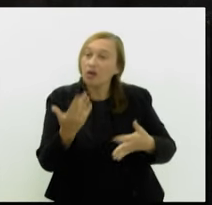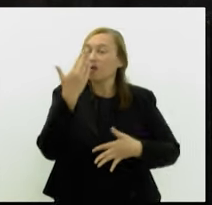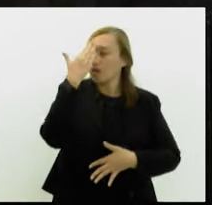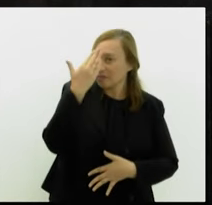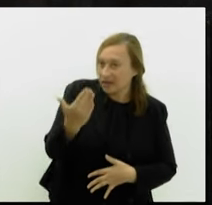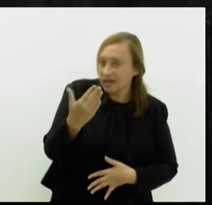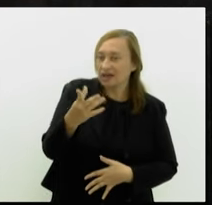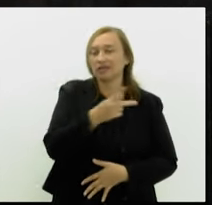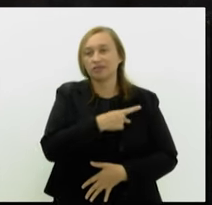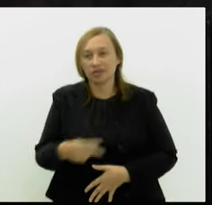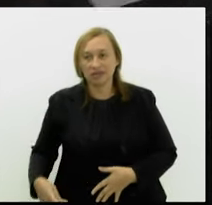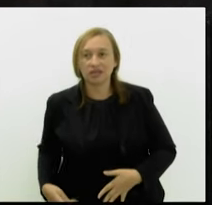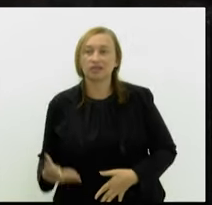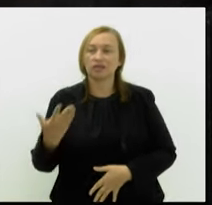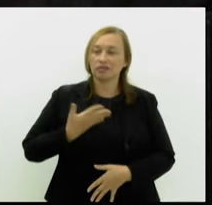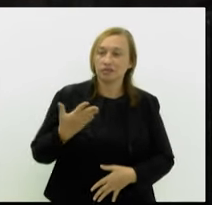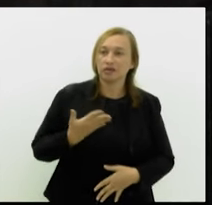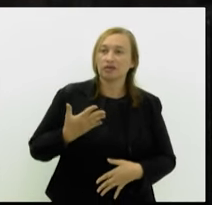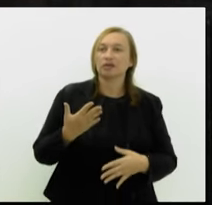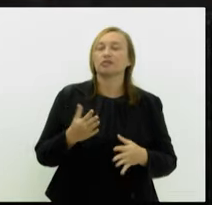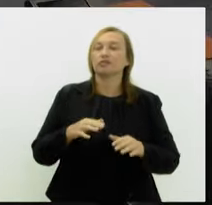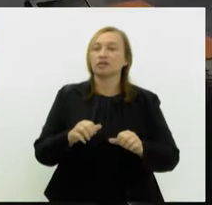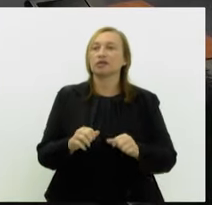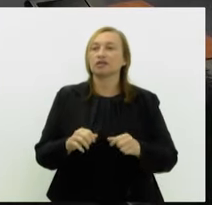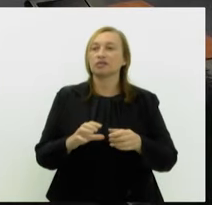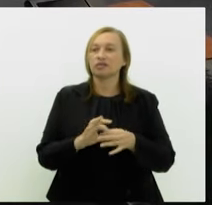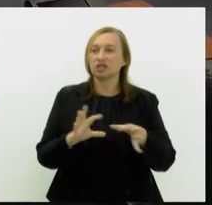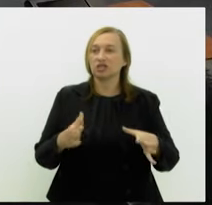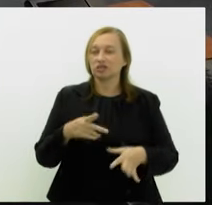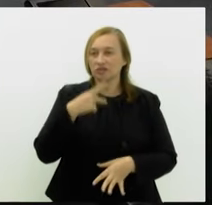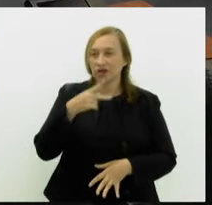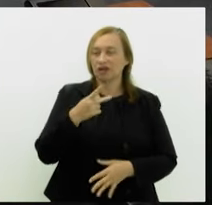obrigado, presidenta, a todos os colegas, por ter feito aqui o expediente final. Um abraço.